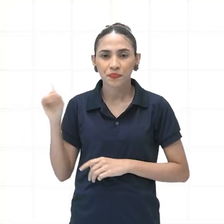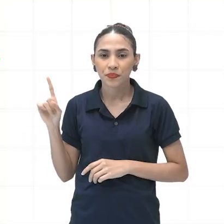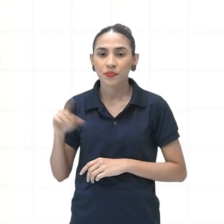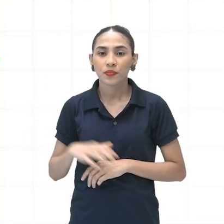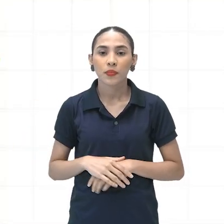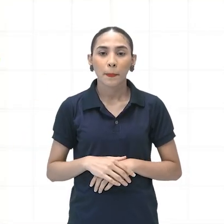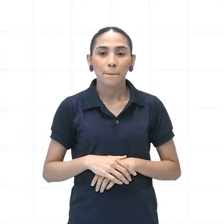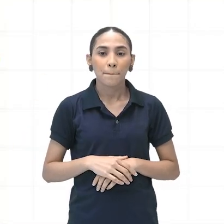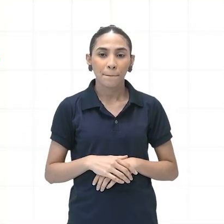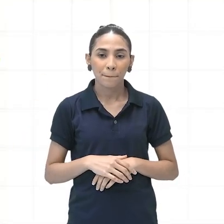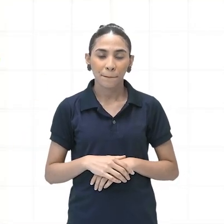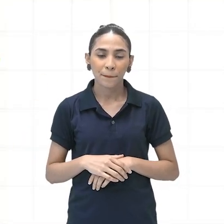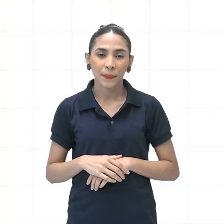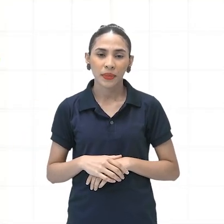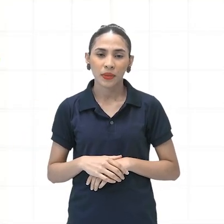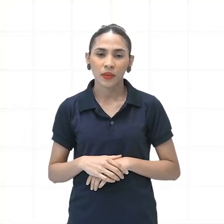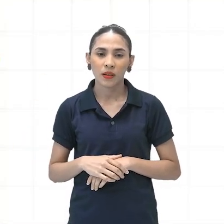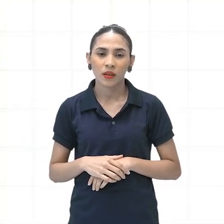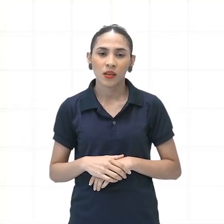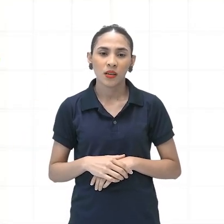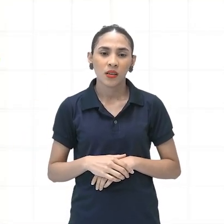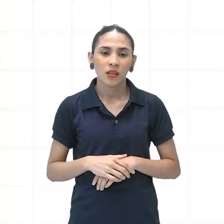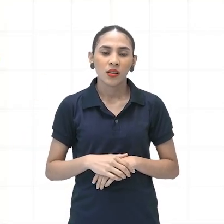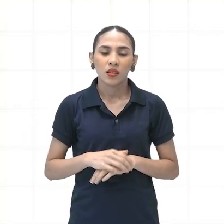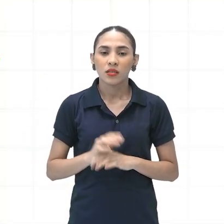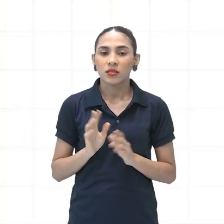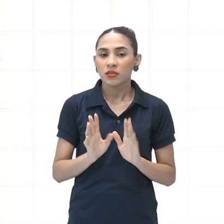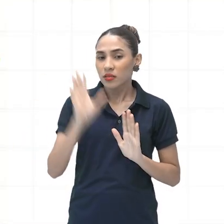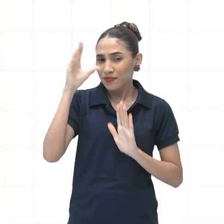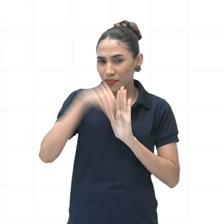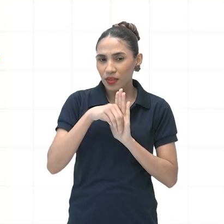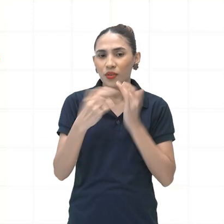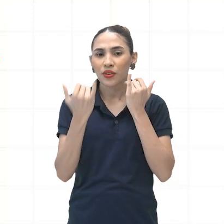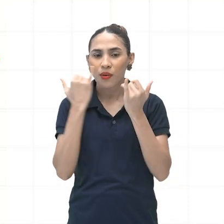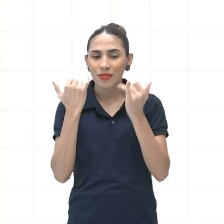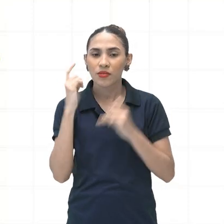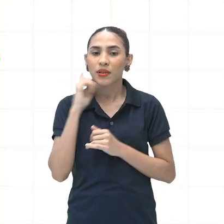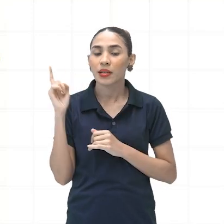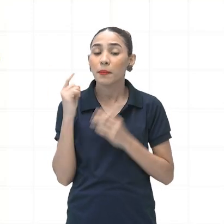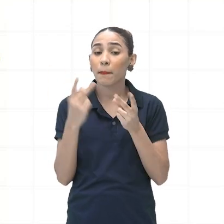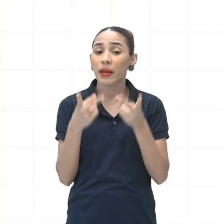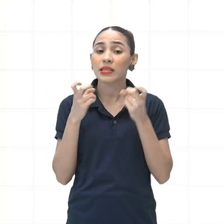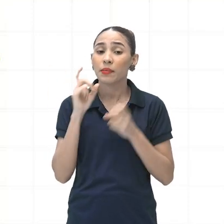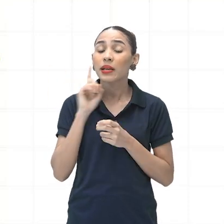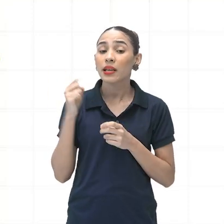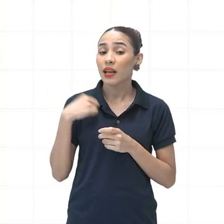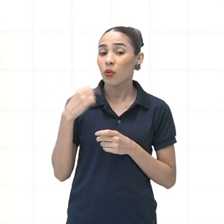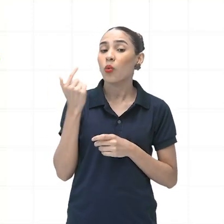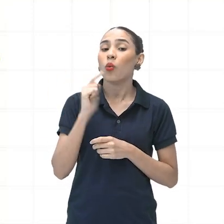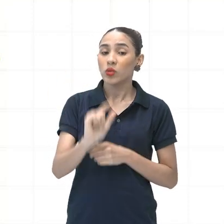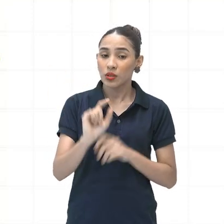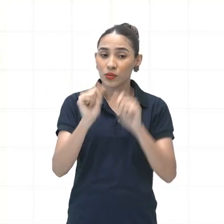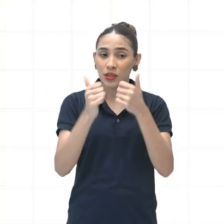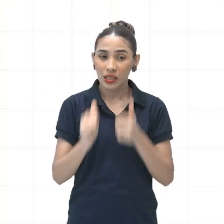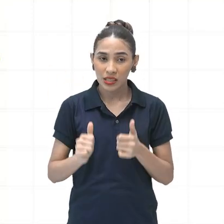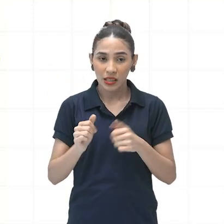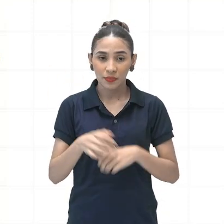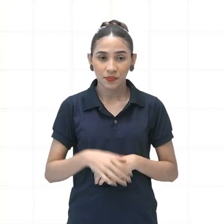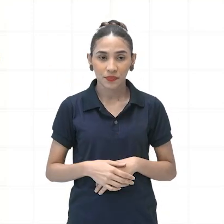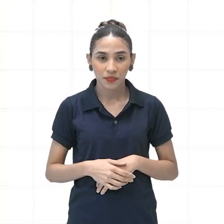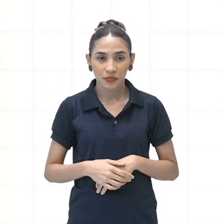Neymar, certo? E dentro dessas informações, observe que eu consigo analisar